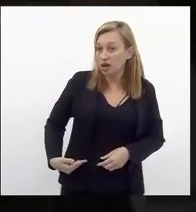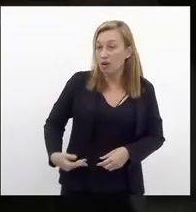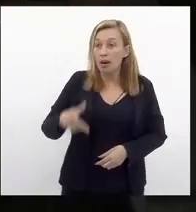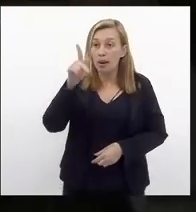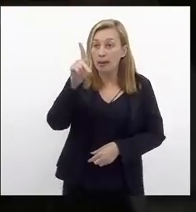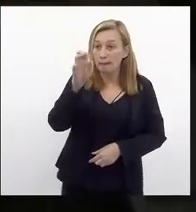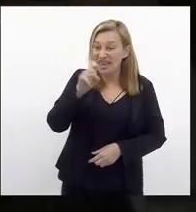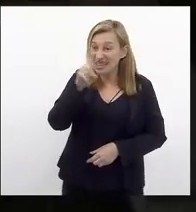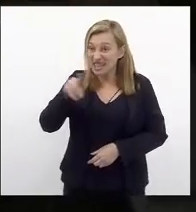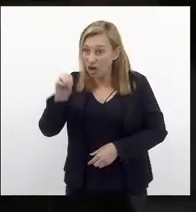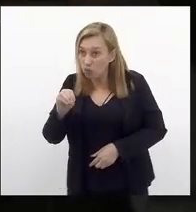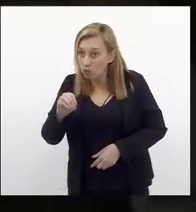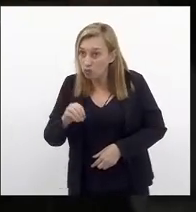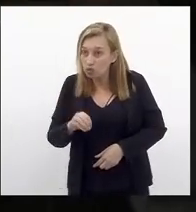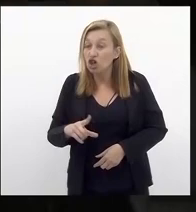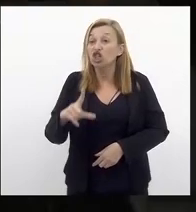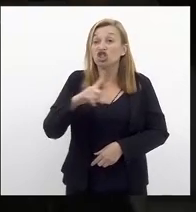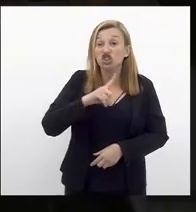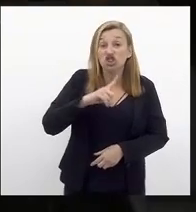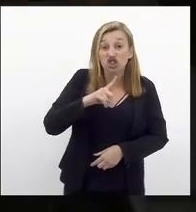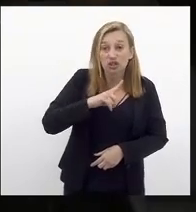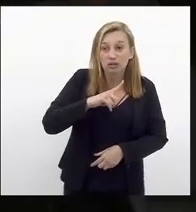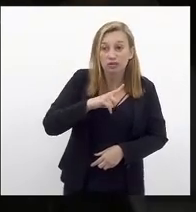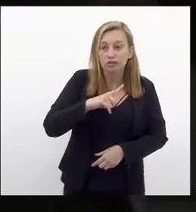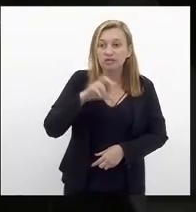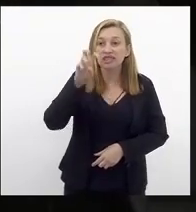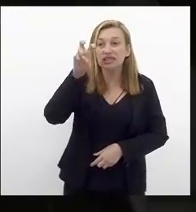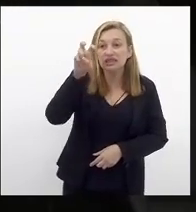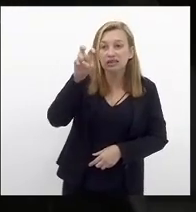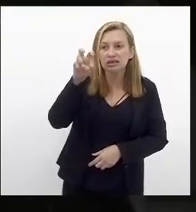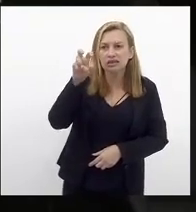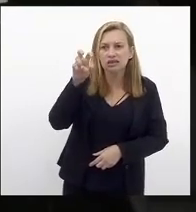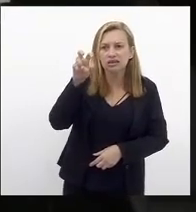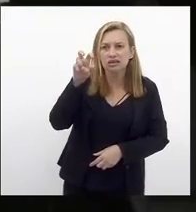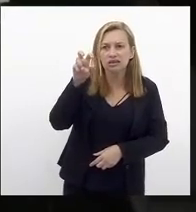pesou tinham 50